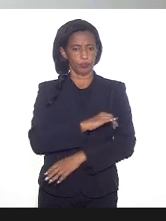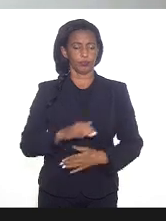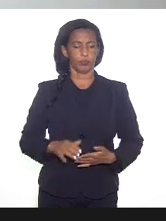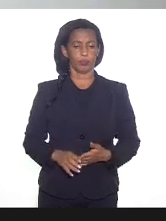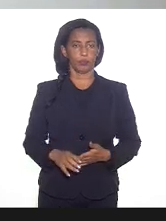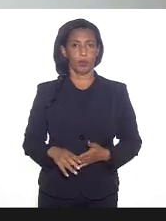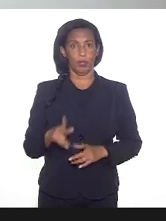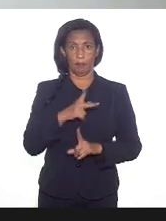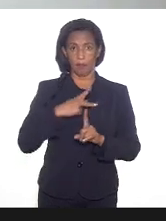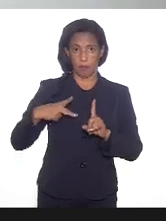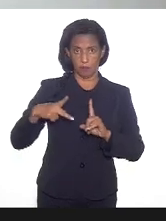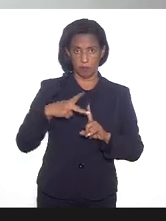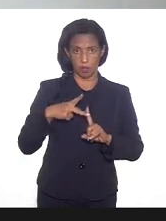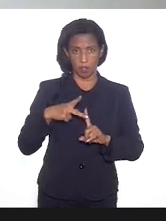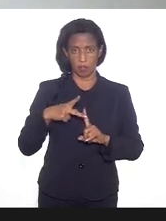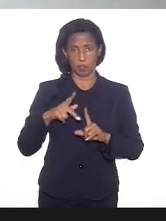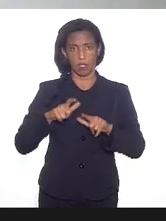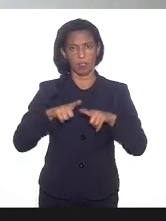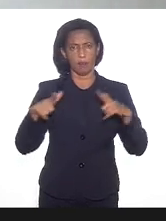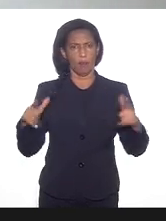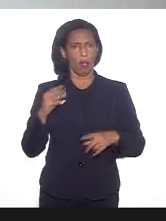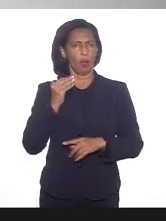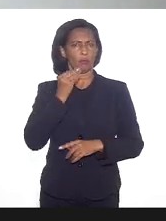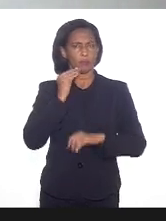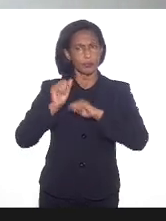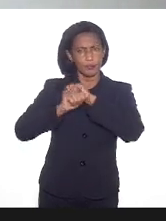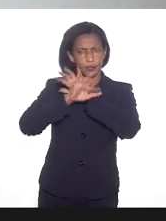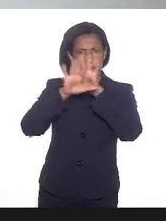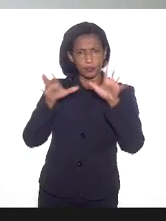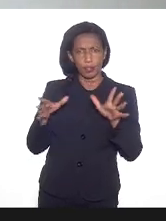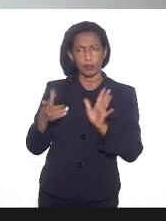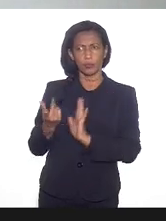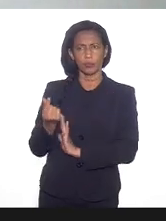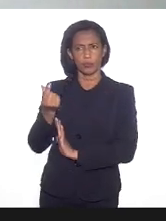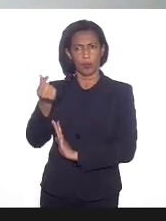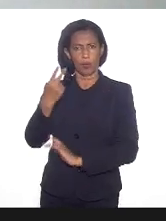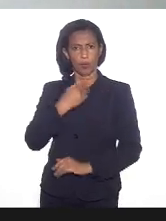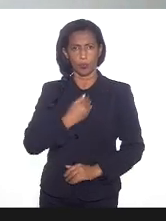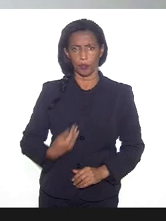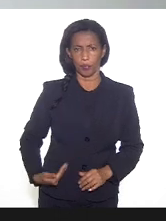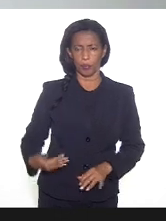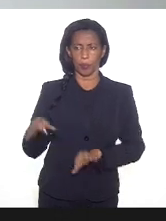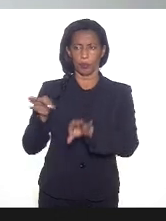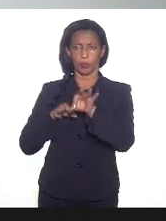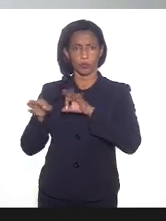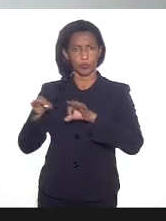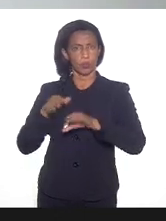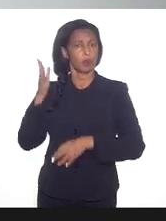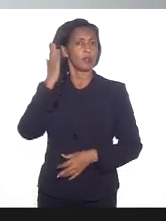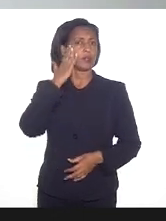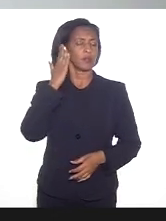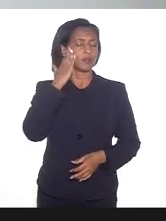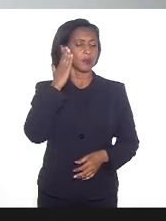do Rio Previdência, e maior transparência na gestão das contas públicas, facilitando o planejamento, sabendo